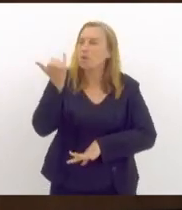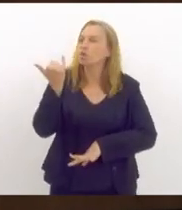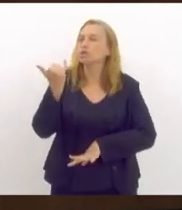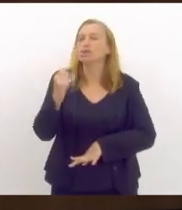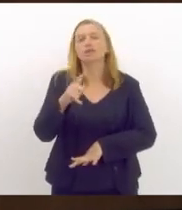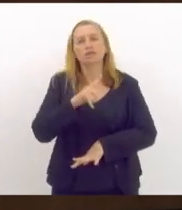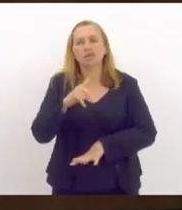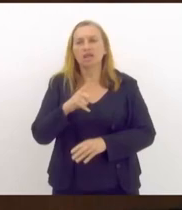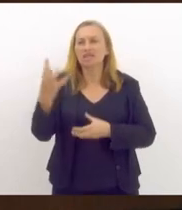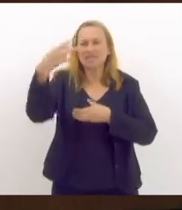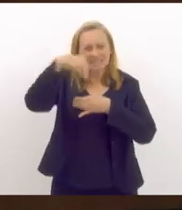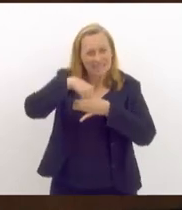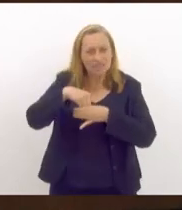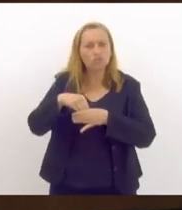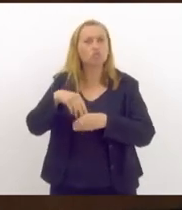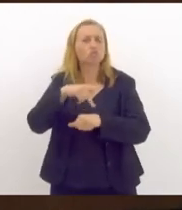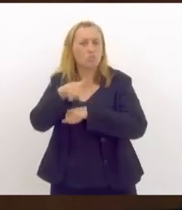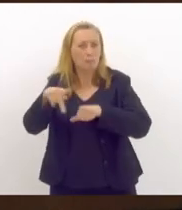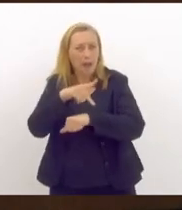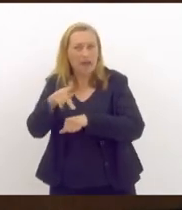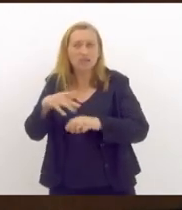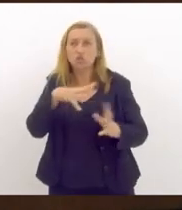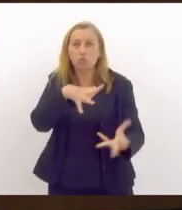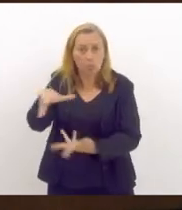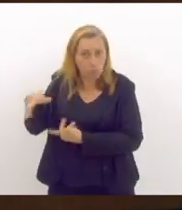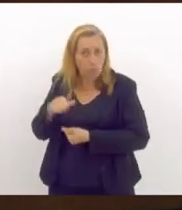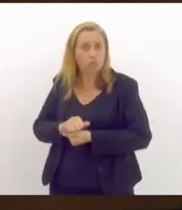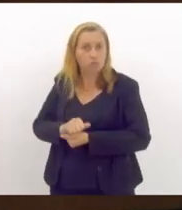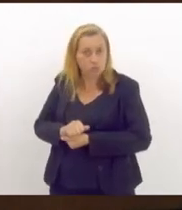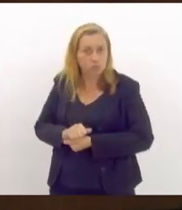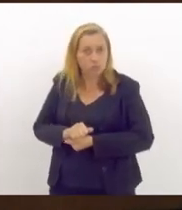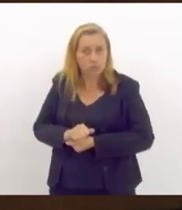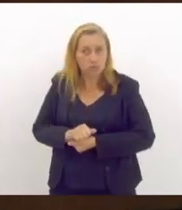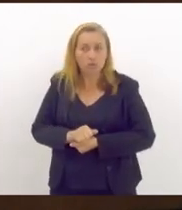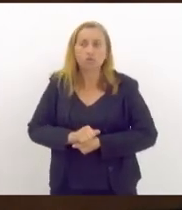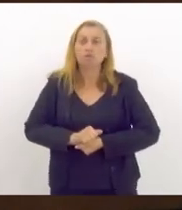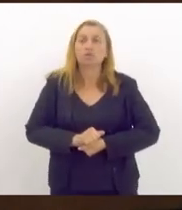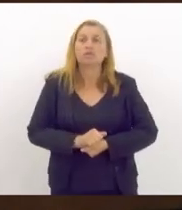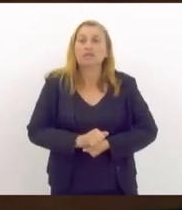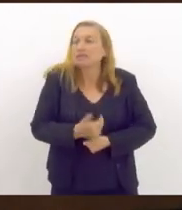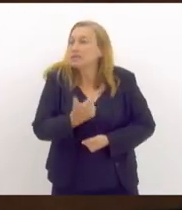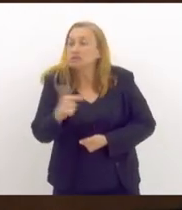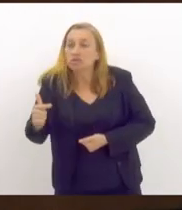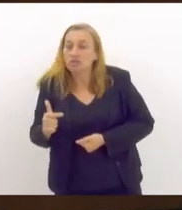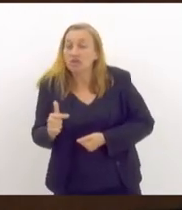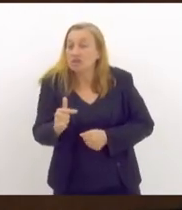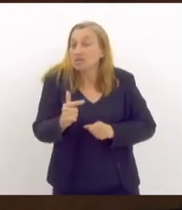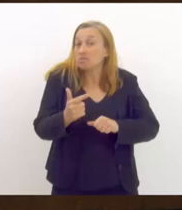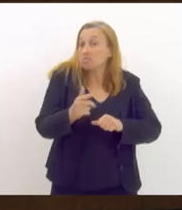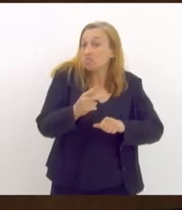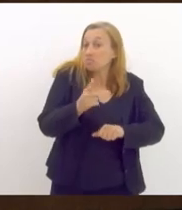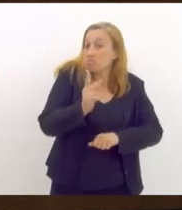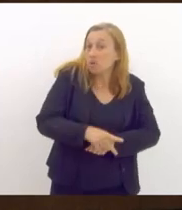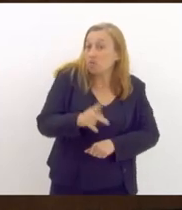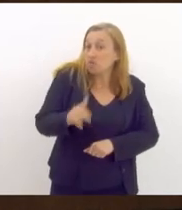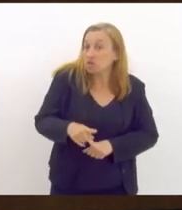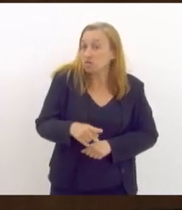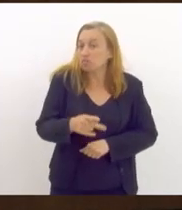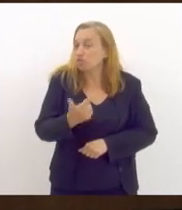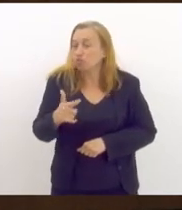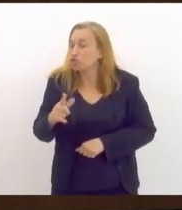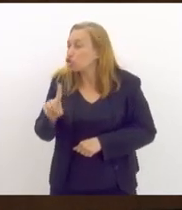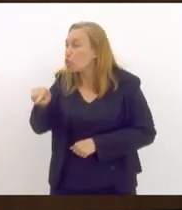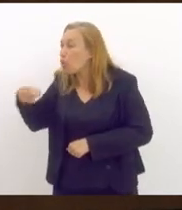dentro do dentro do nosso país dentro do mundo até porque se não existisse os professores é nenhuma